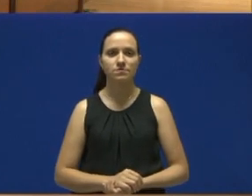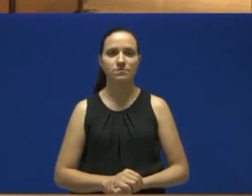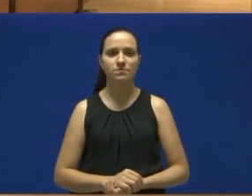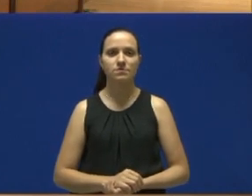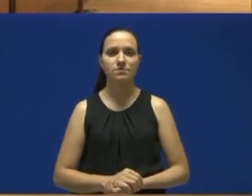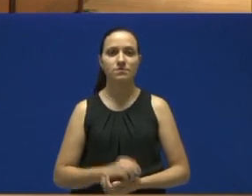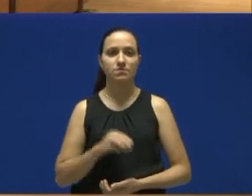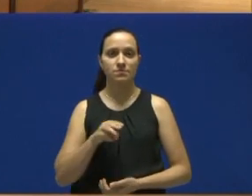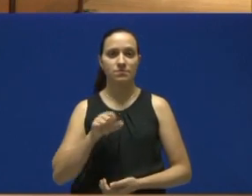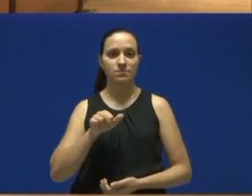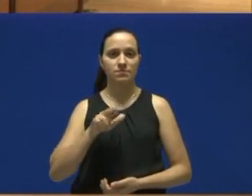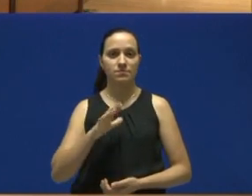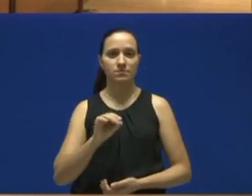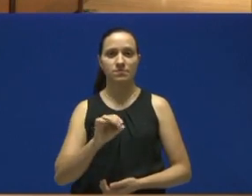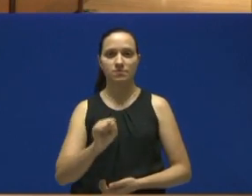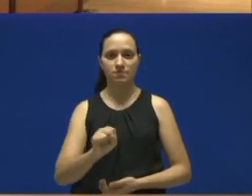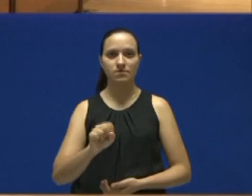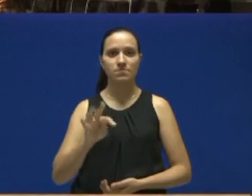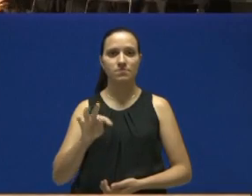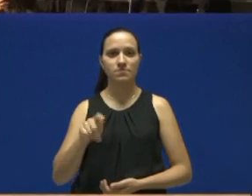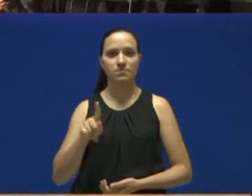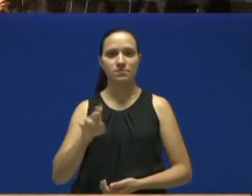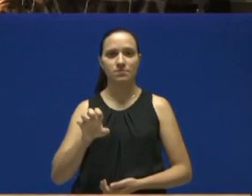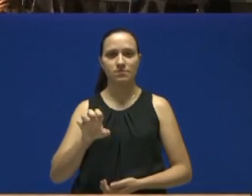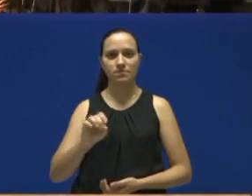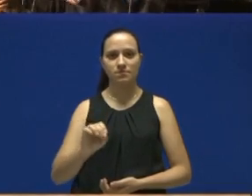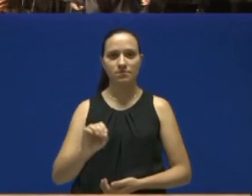marcos tac o colega